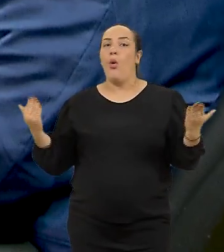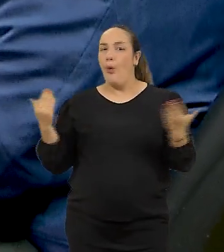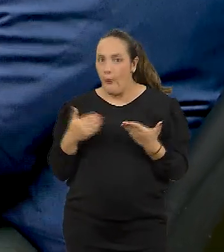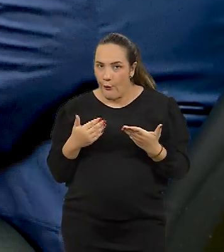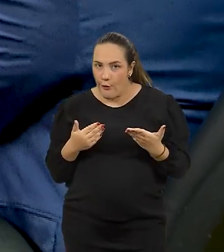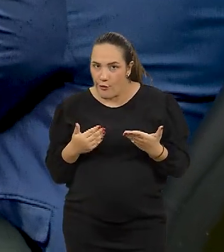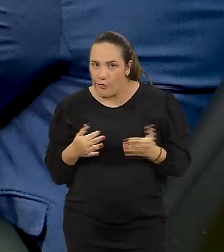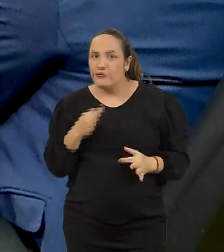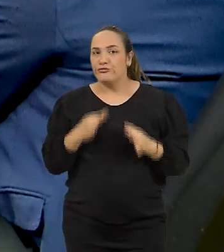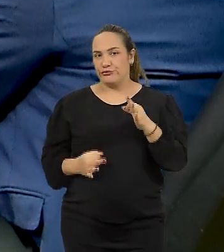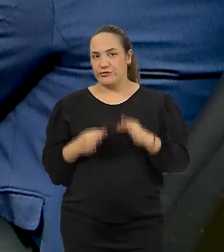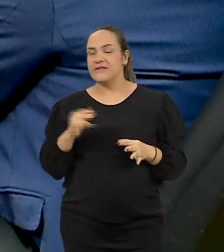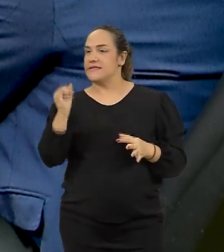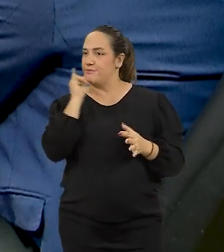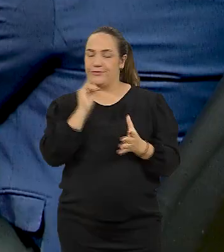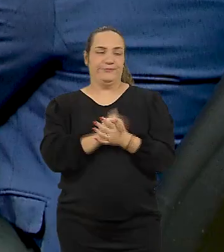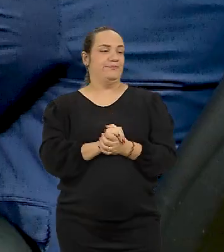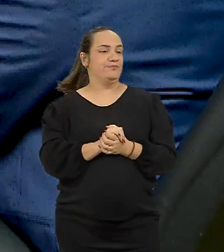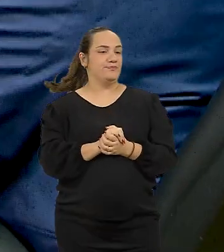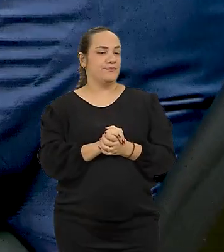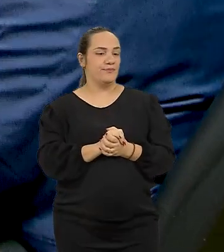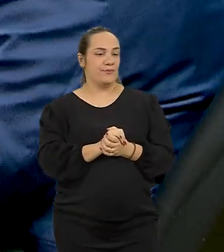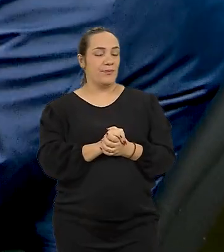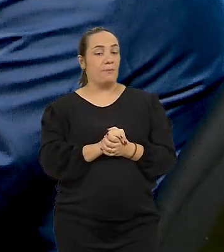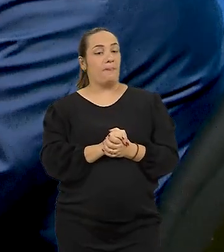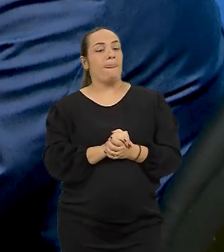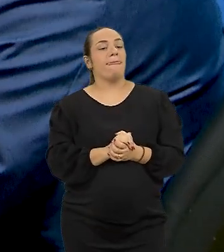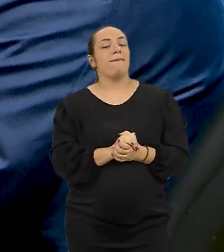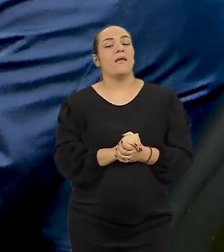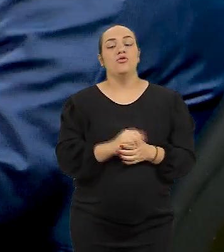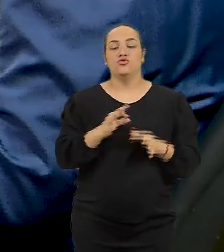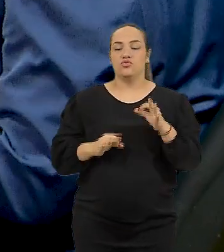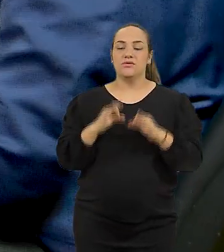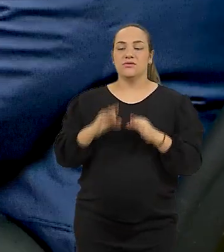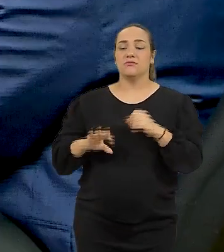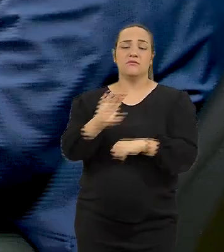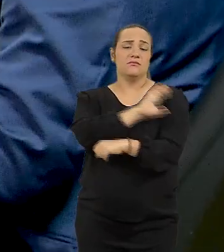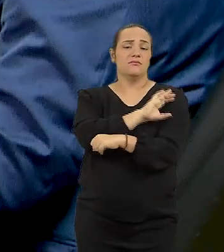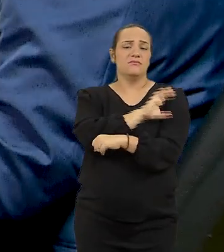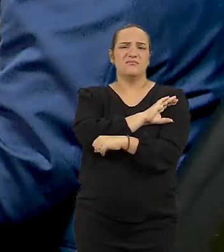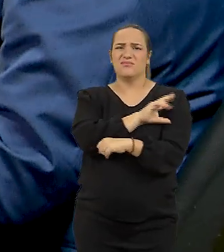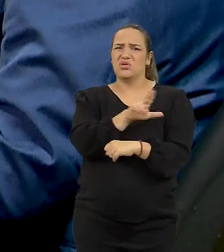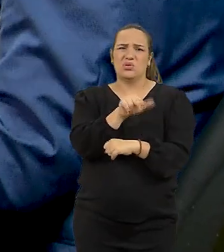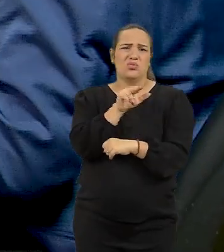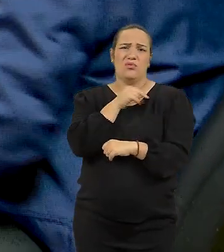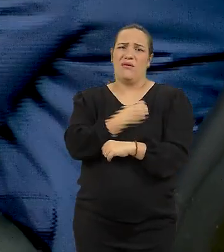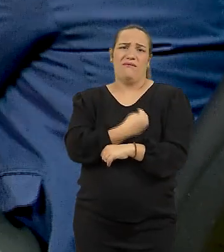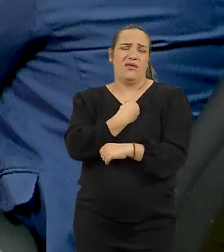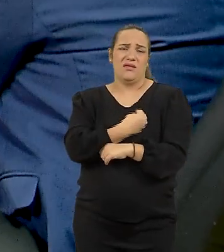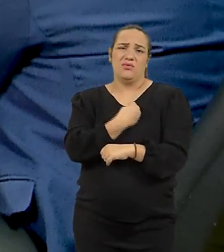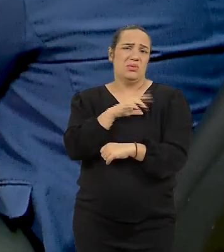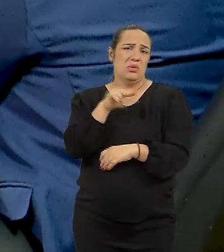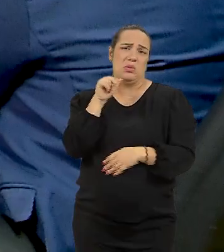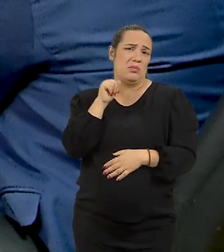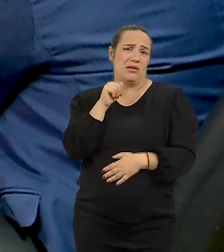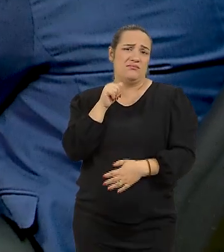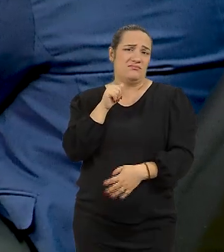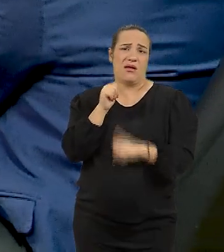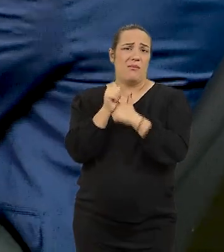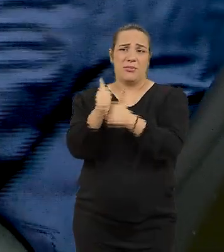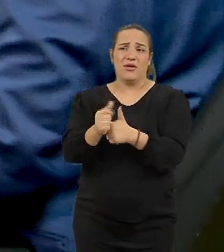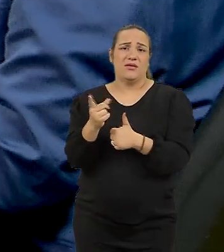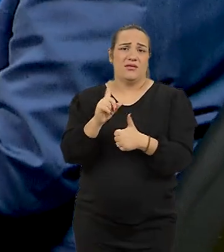acontece hoje, que o juiz, o processo sai do juiz, vai para um sejusque, o juiz coordenador do sejusque nunca está no